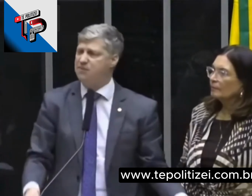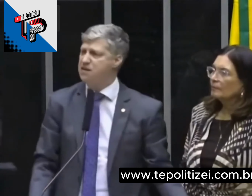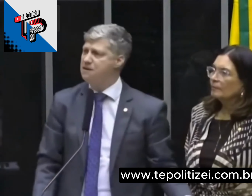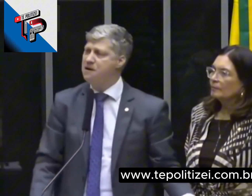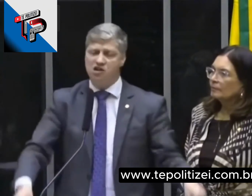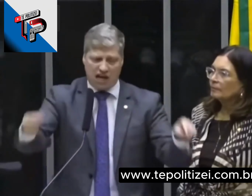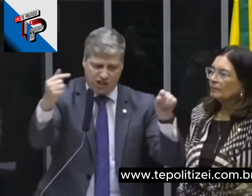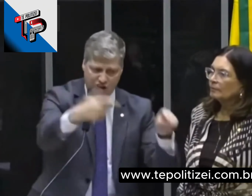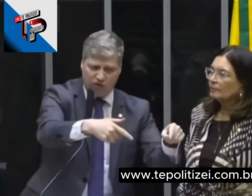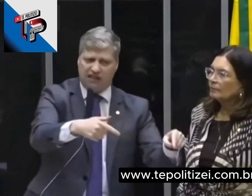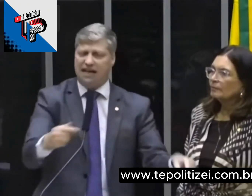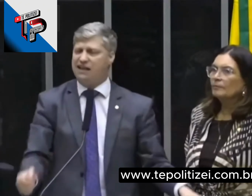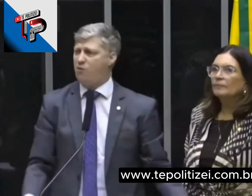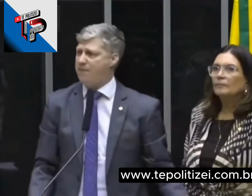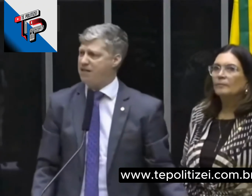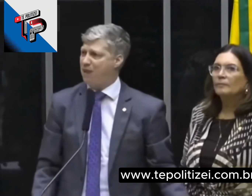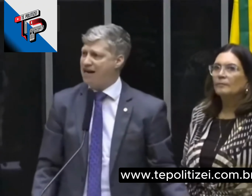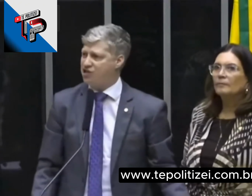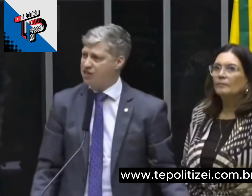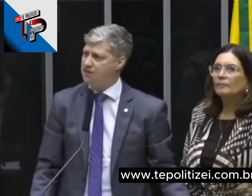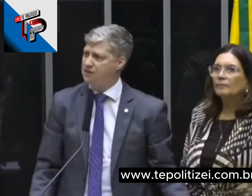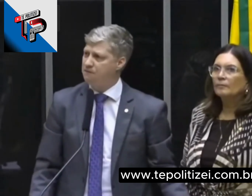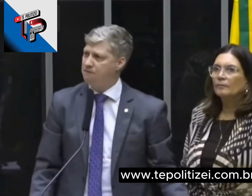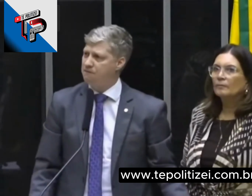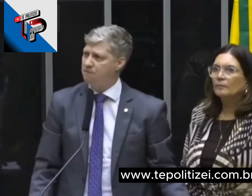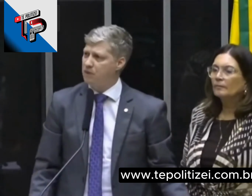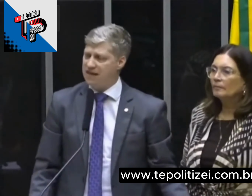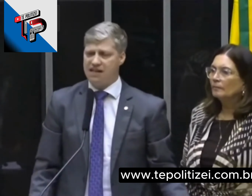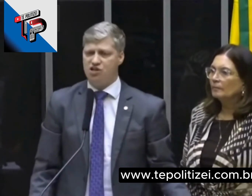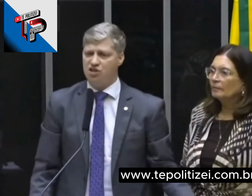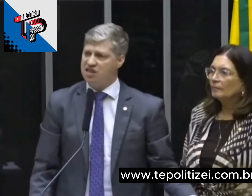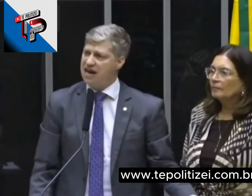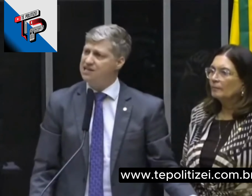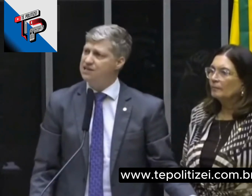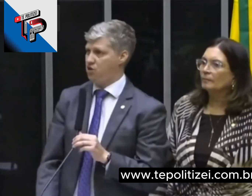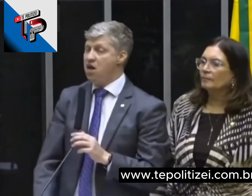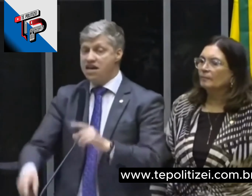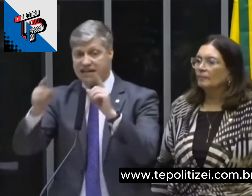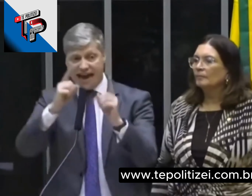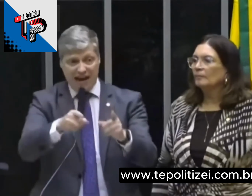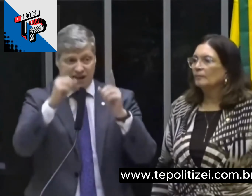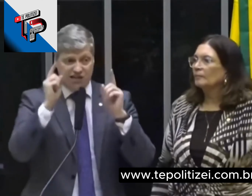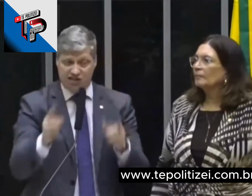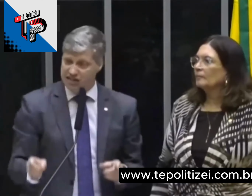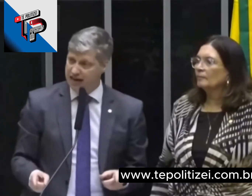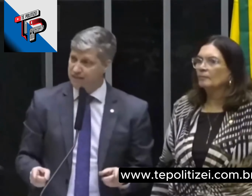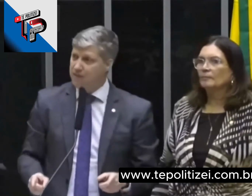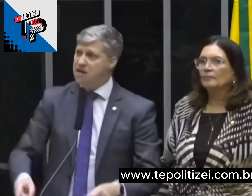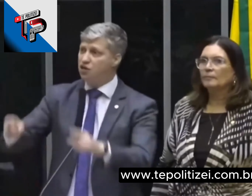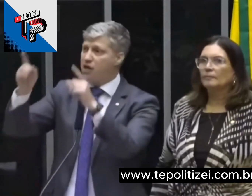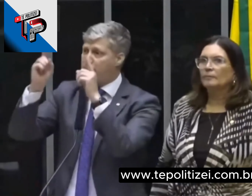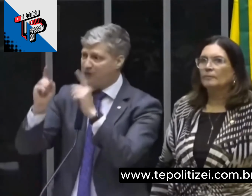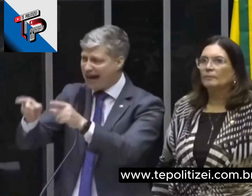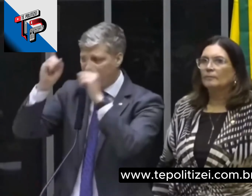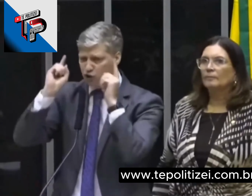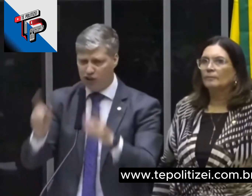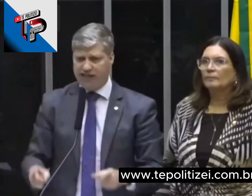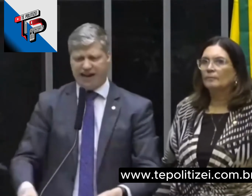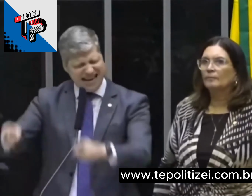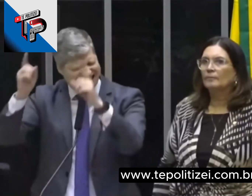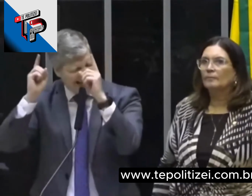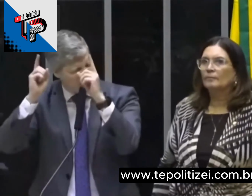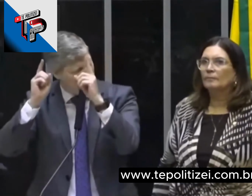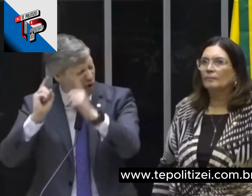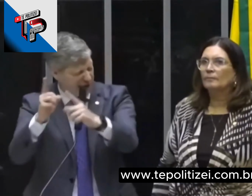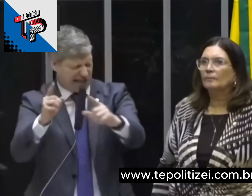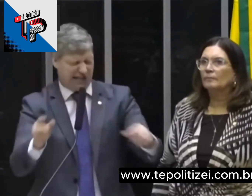chegado a mim. Já tinham tentado derrubar minhas páginas nas redes sociais. E quero aqui dizer que o deputado Arthur Lira,